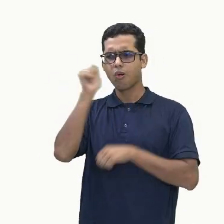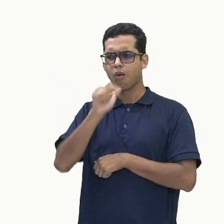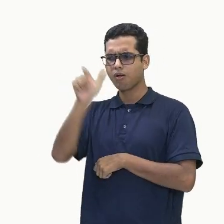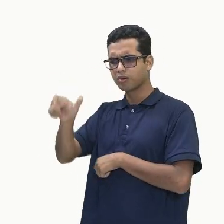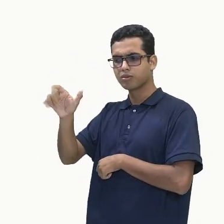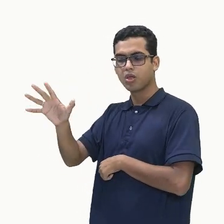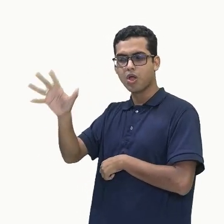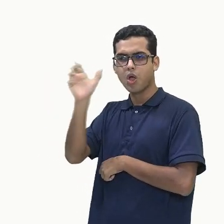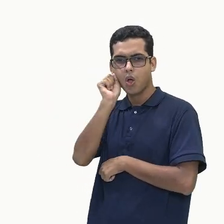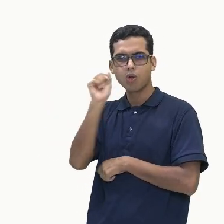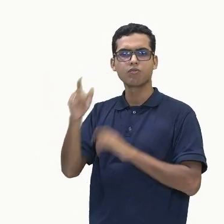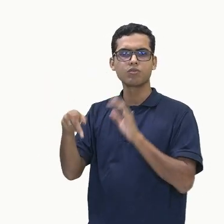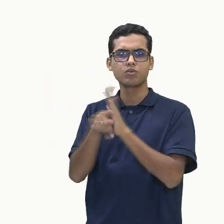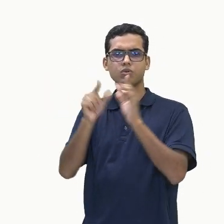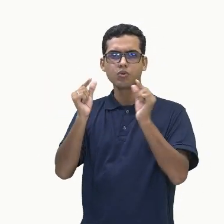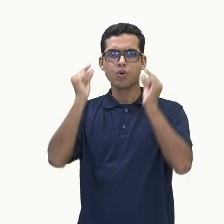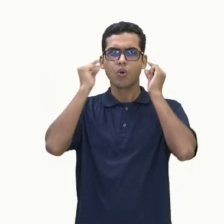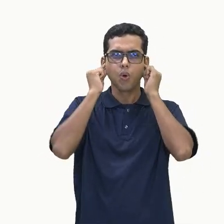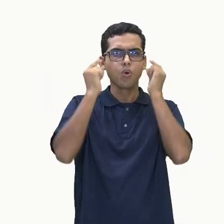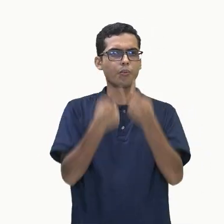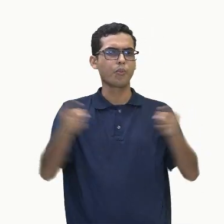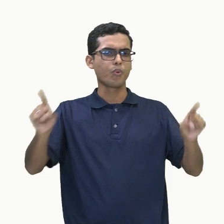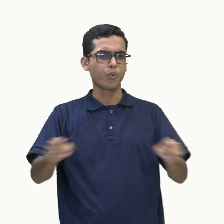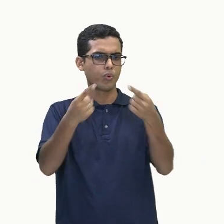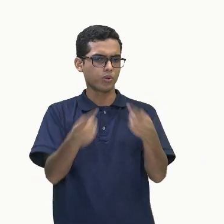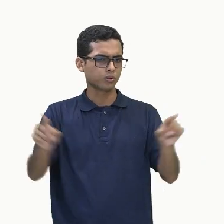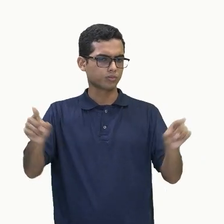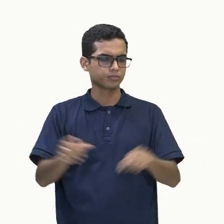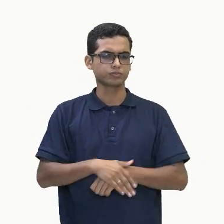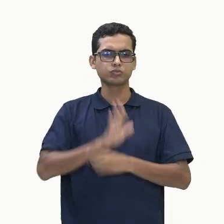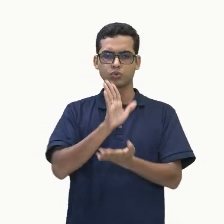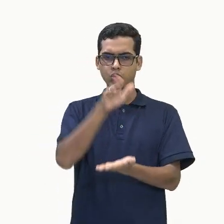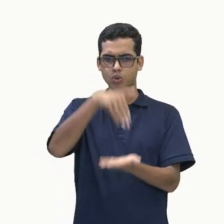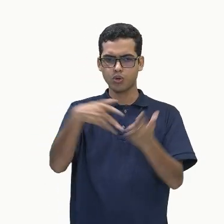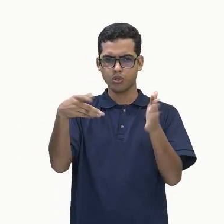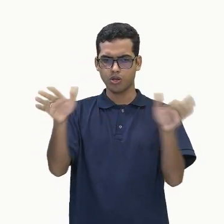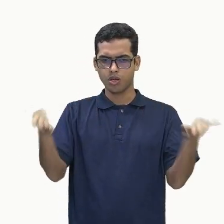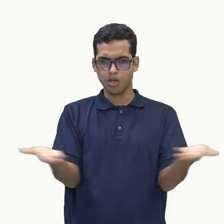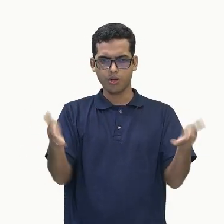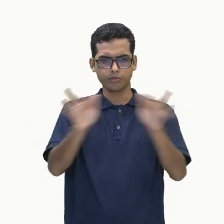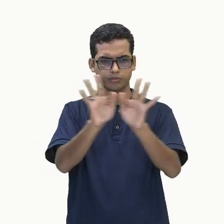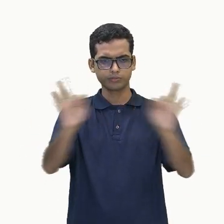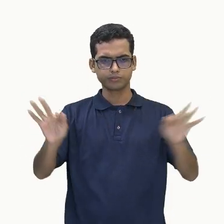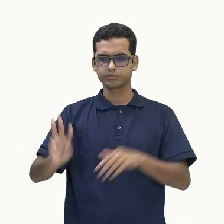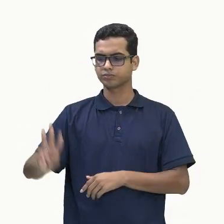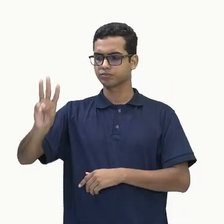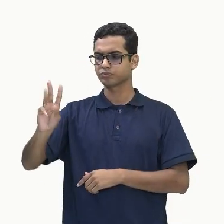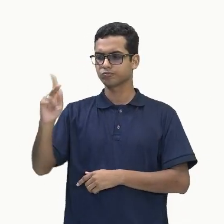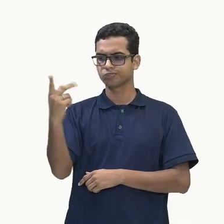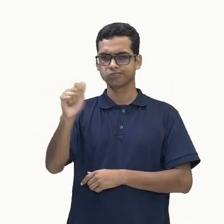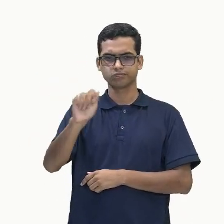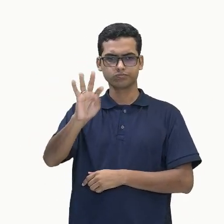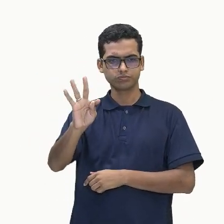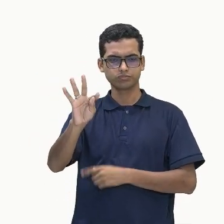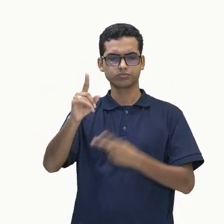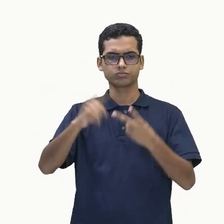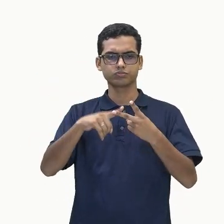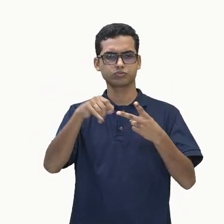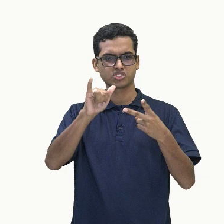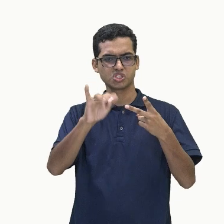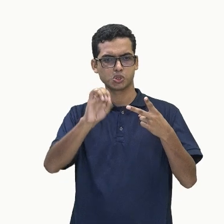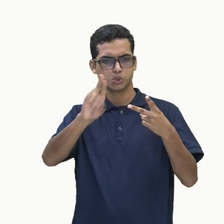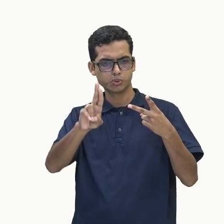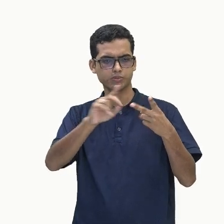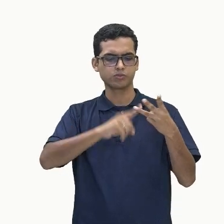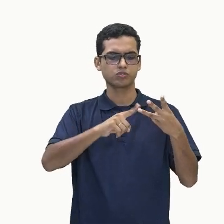E a última, what you do. What you do. O que eu fiz? Eu acrescentei o verbo